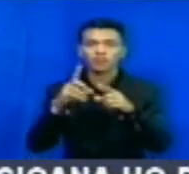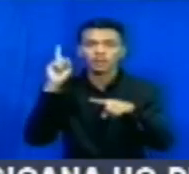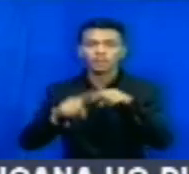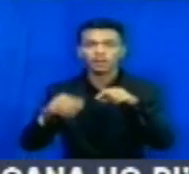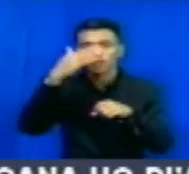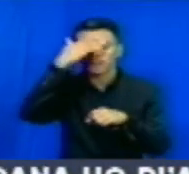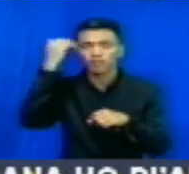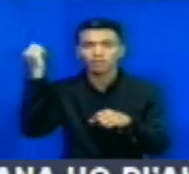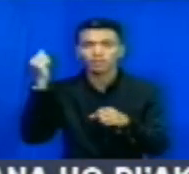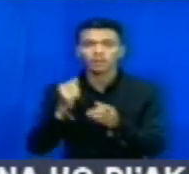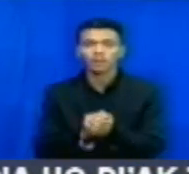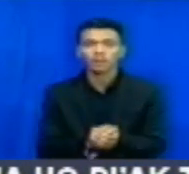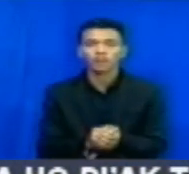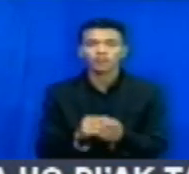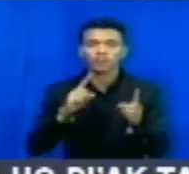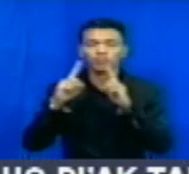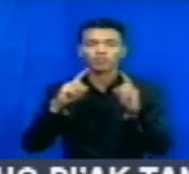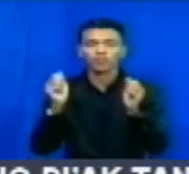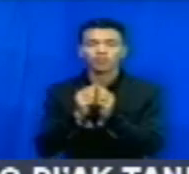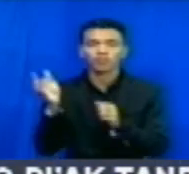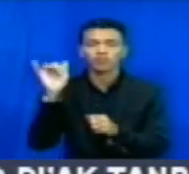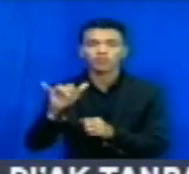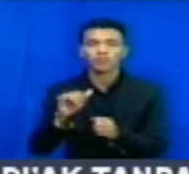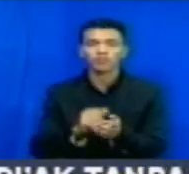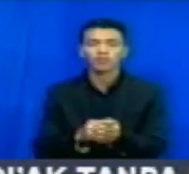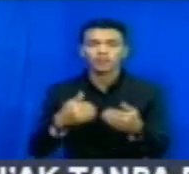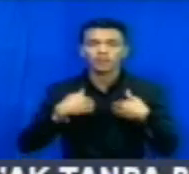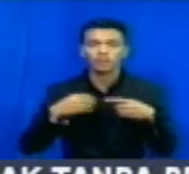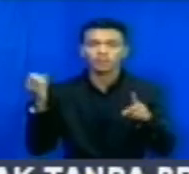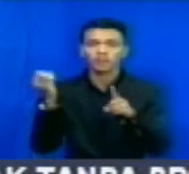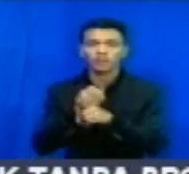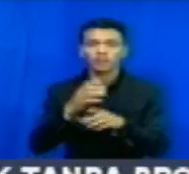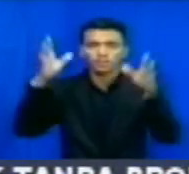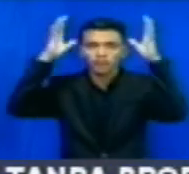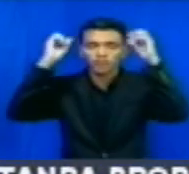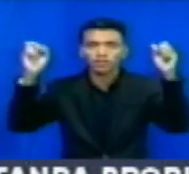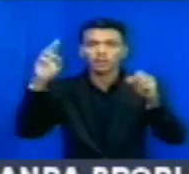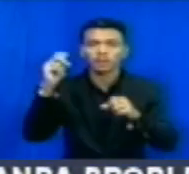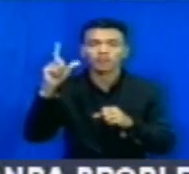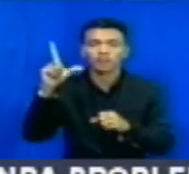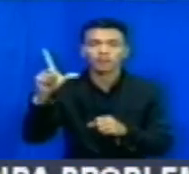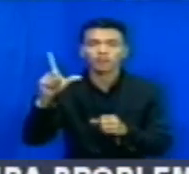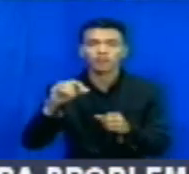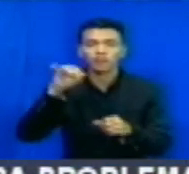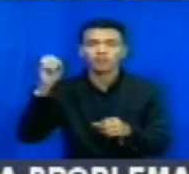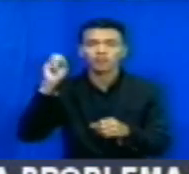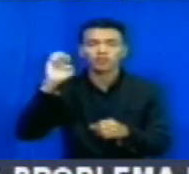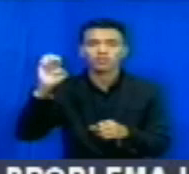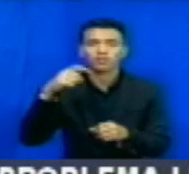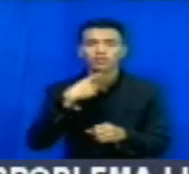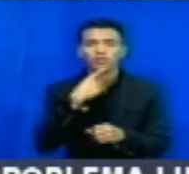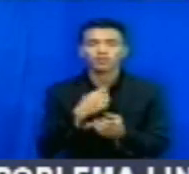lua, ato bolito botira, para ralo cobertura sene. E a oportunidade, né, presidente RTTLEP, José Belo